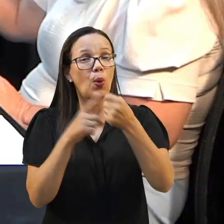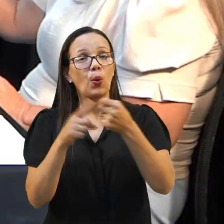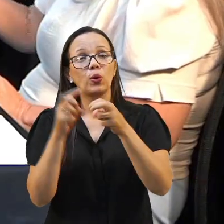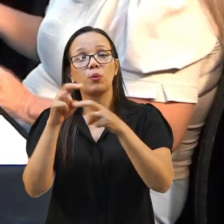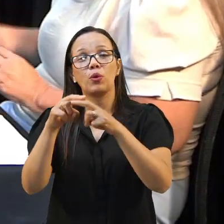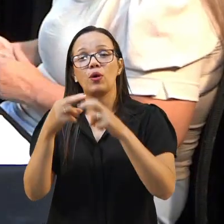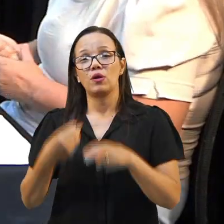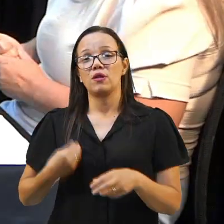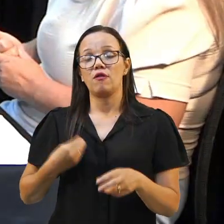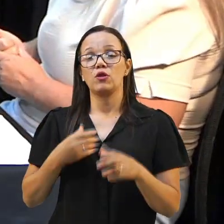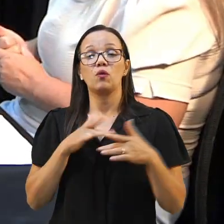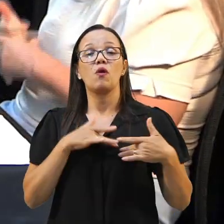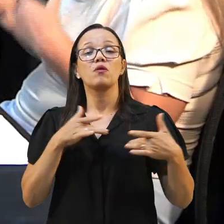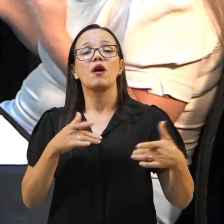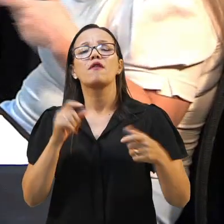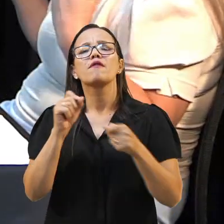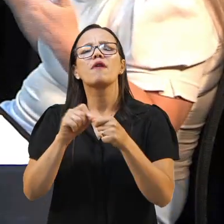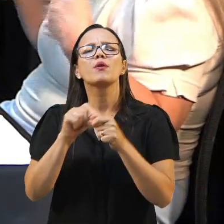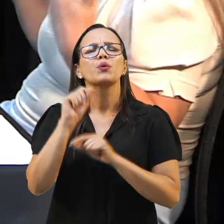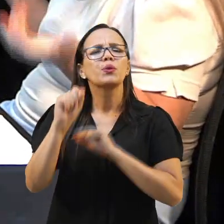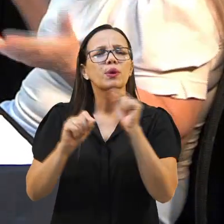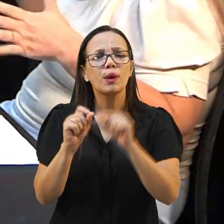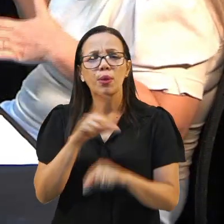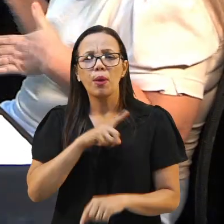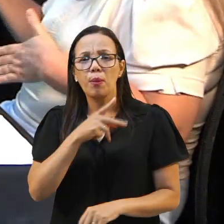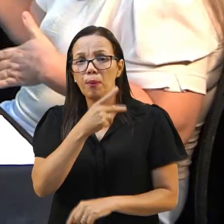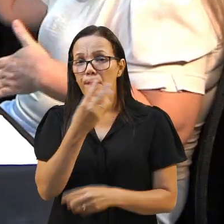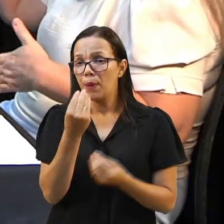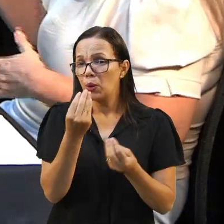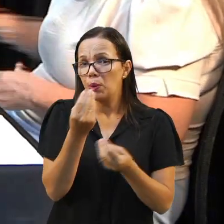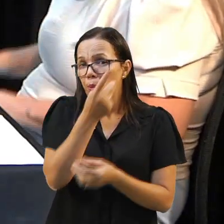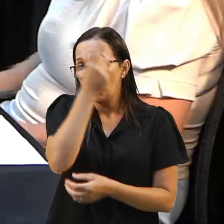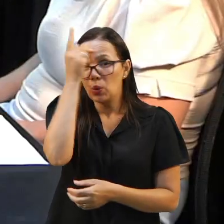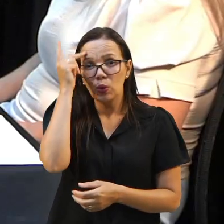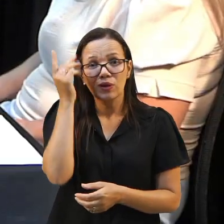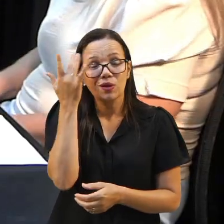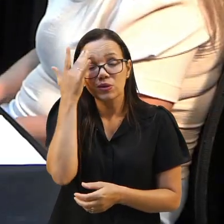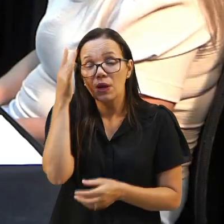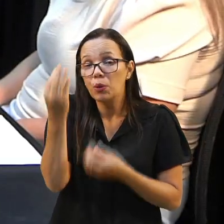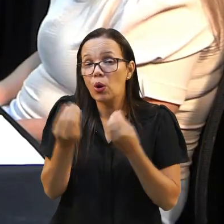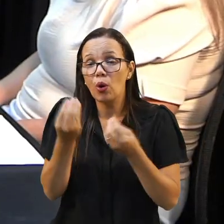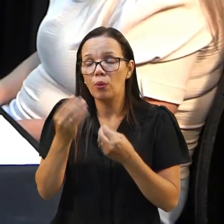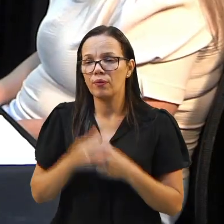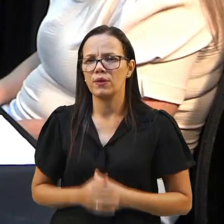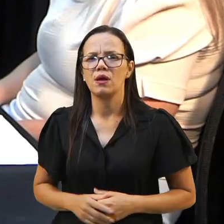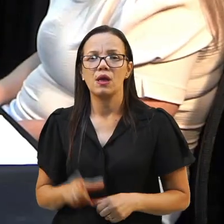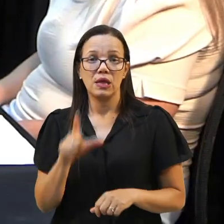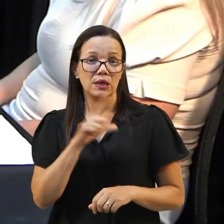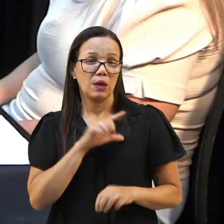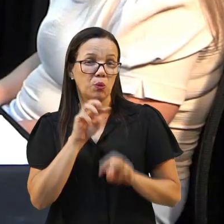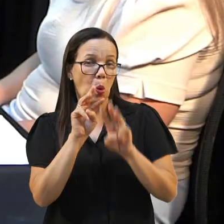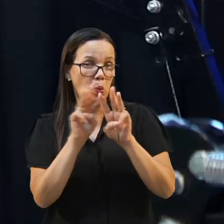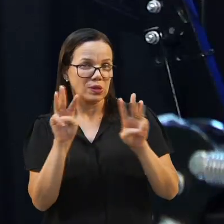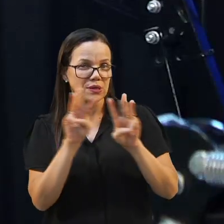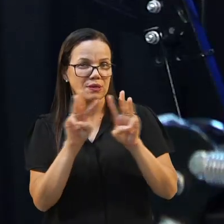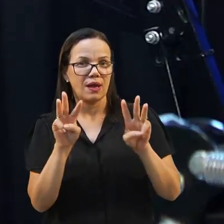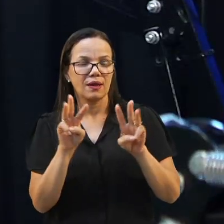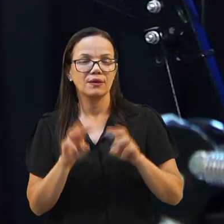como voluntário, como deve fazer? Até porque muita gente não sabe o caminho, né? Nós temos o site,